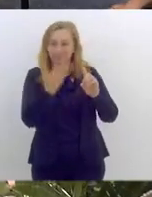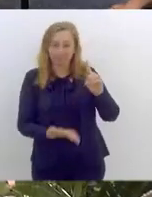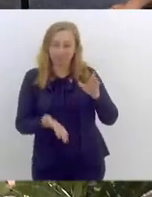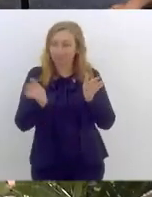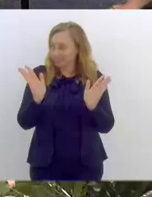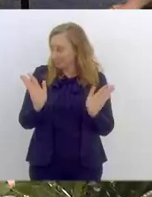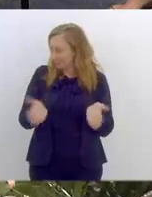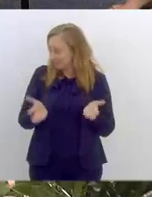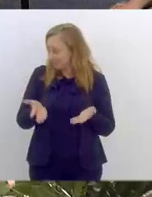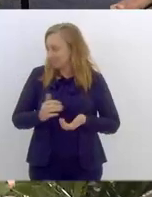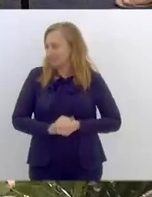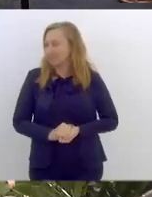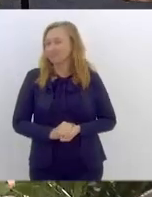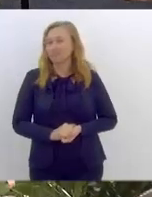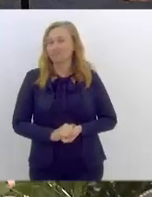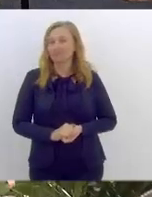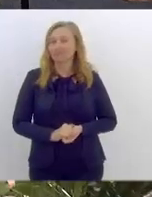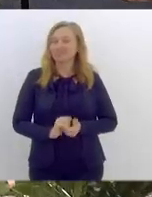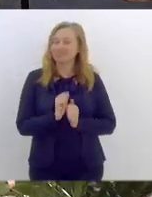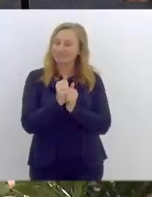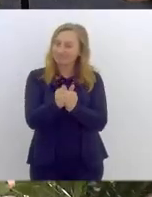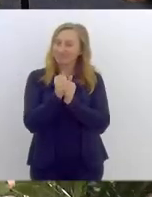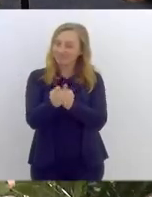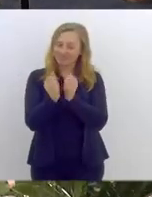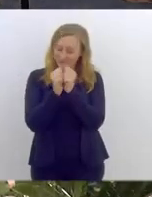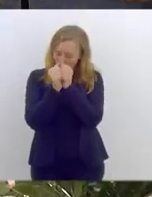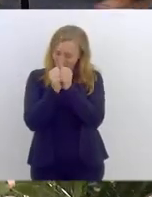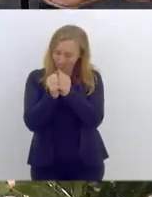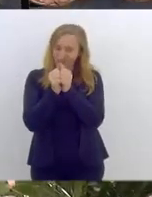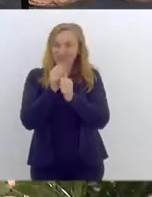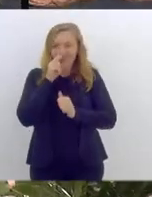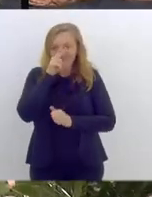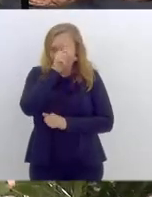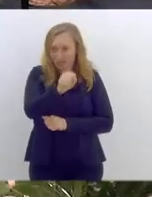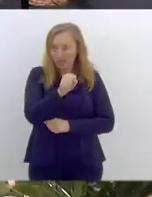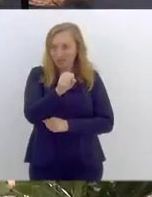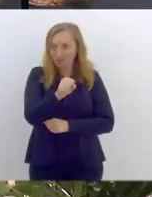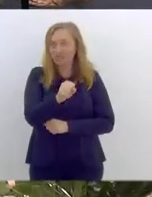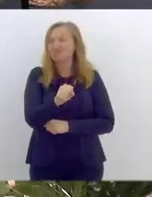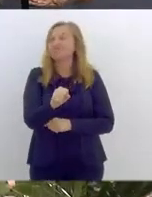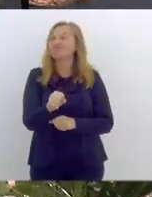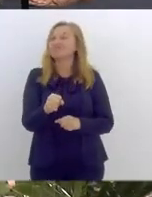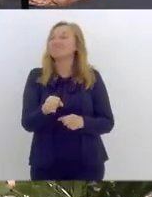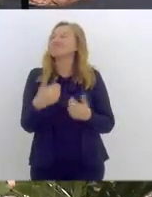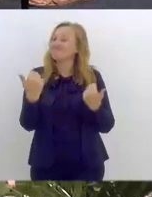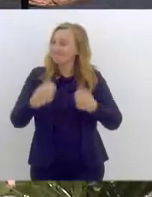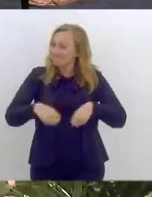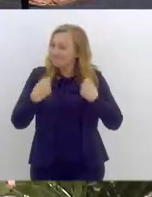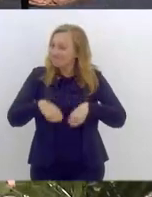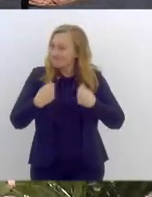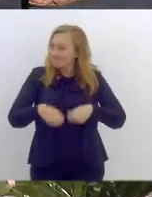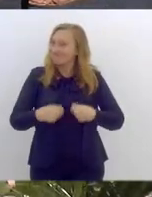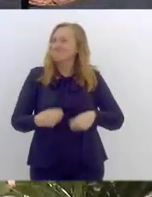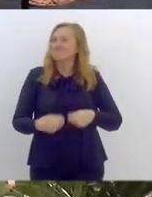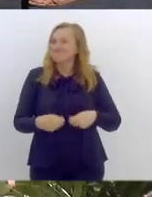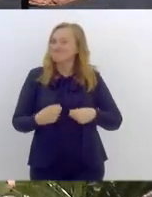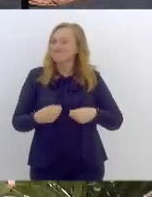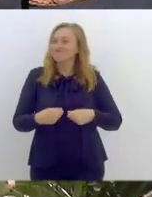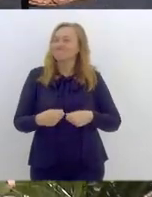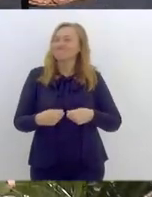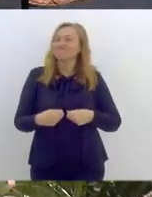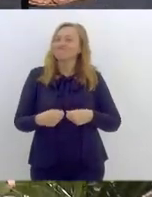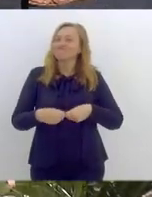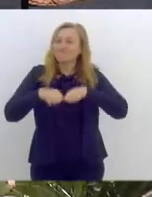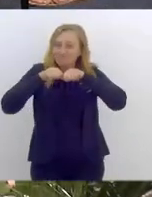aqui. Seguimos unidos, unidas e forte, pois ainda precisamos fazer ecoar